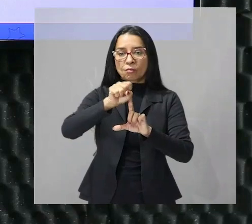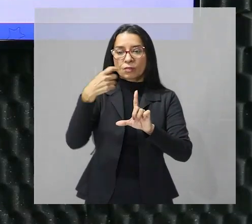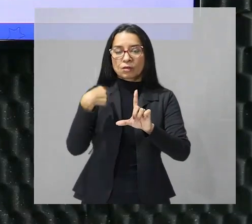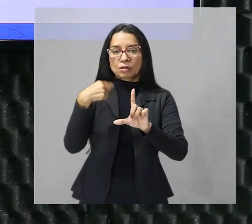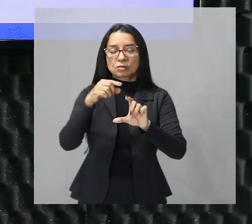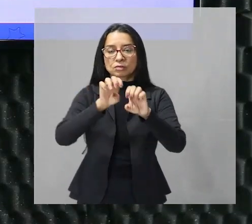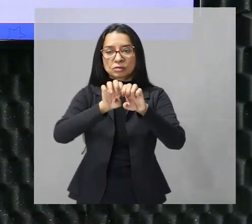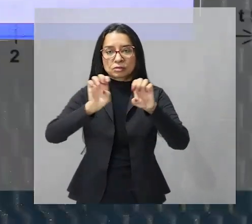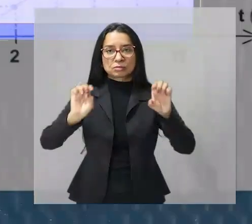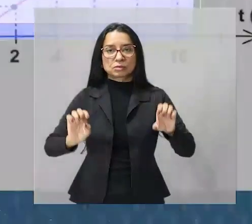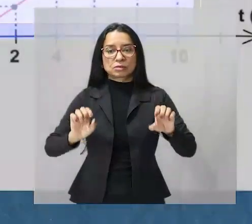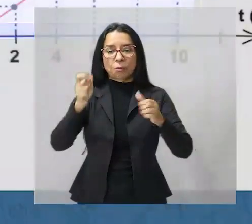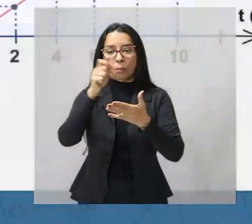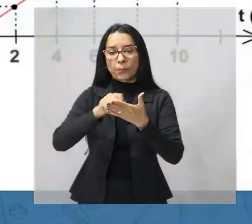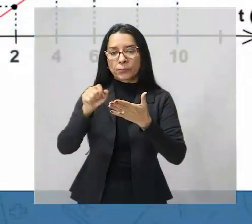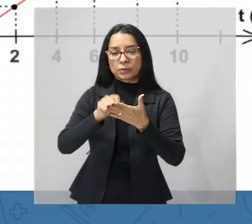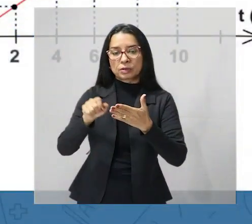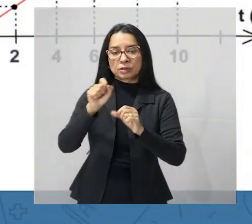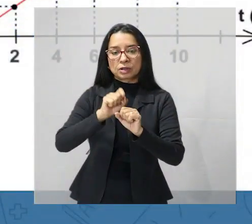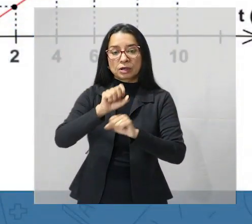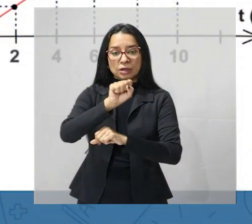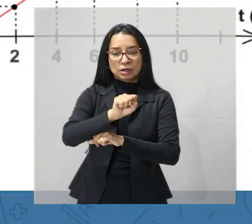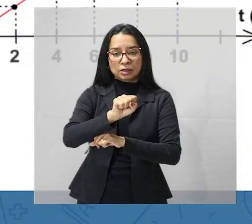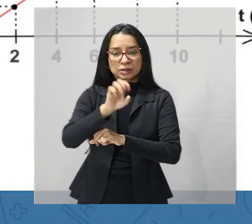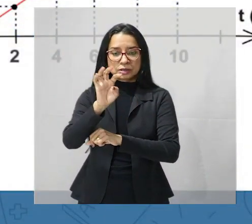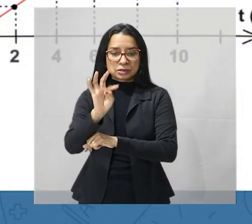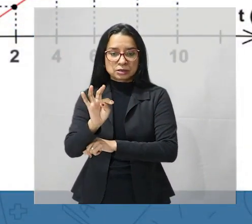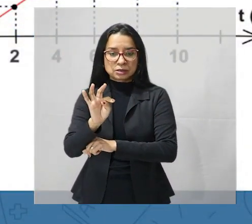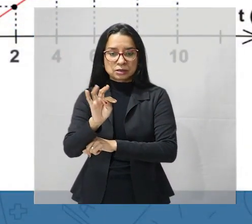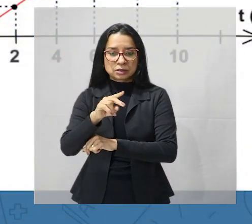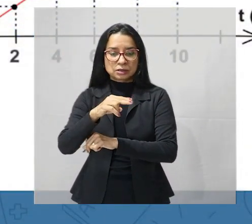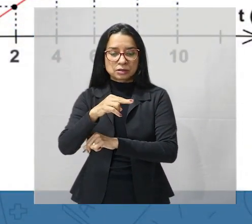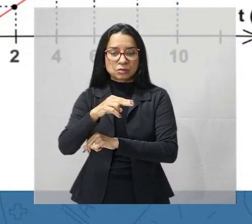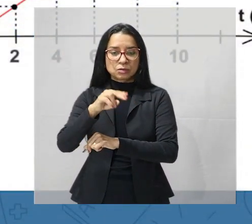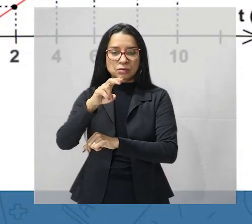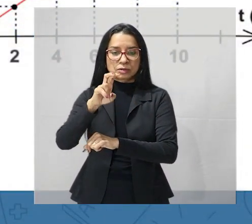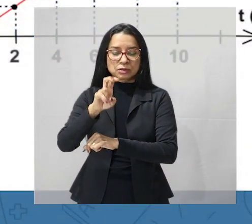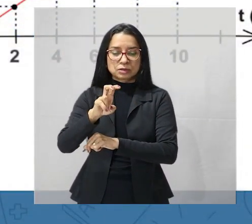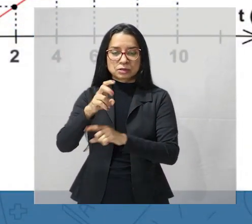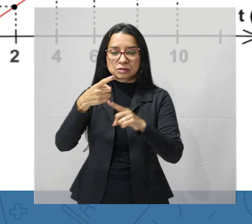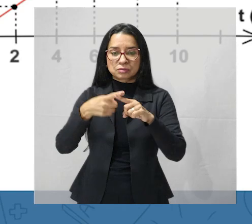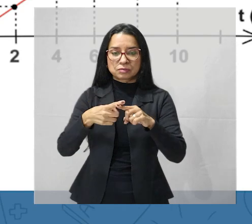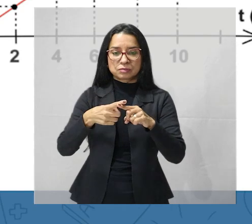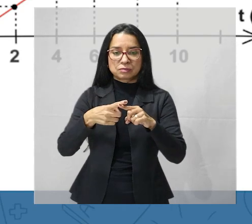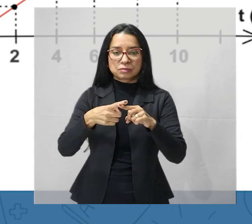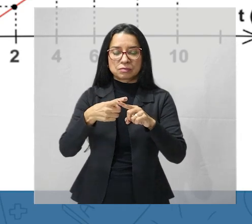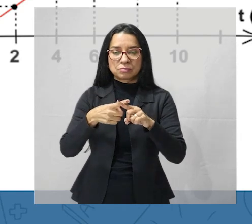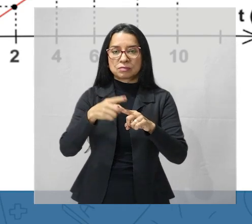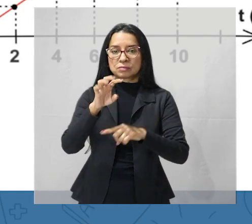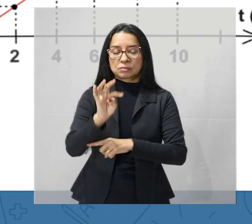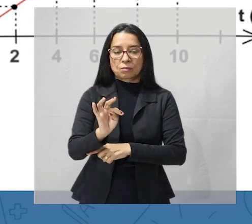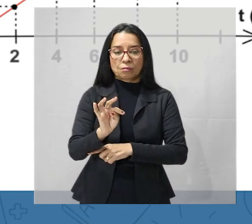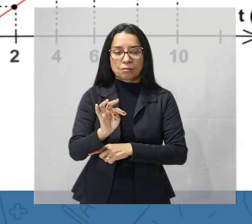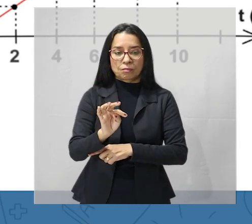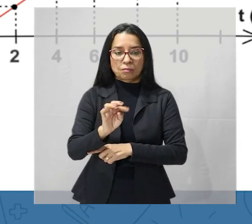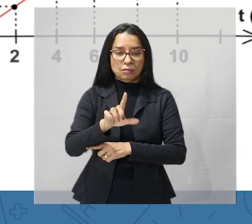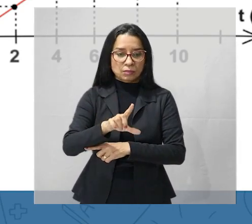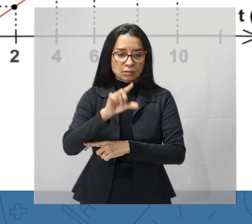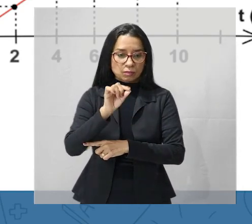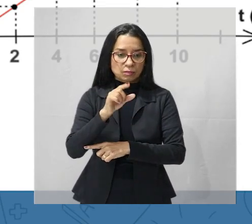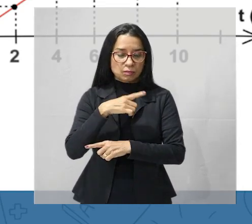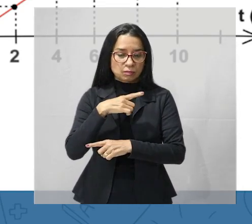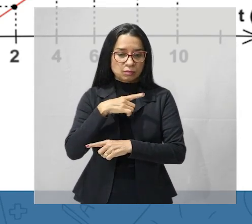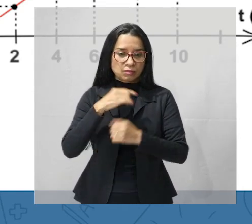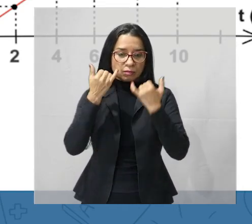nossa expressão ficou escrita como S de T igual a 5 vezes T. Lá nas opções, nós temos